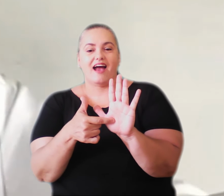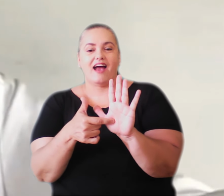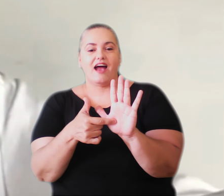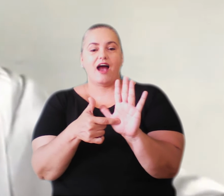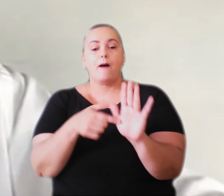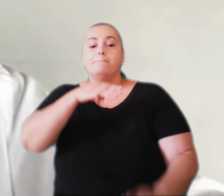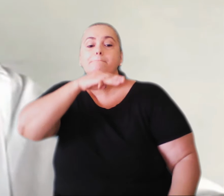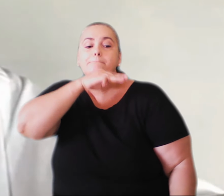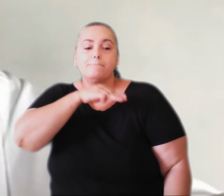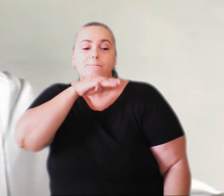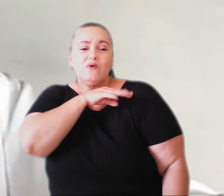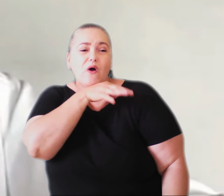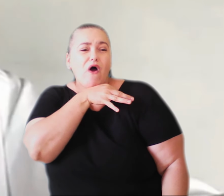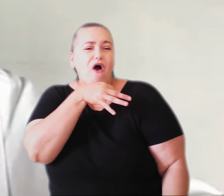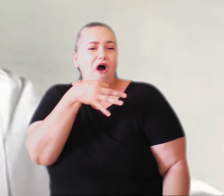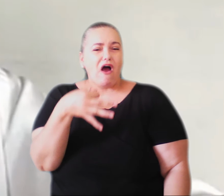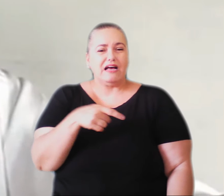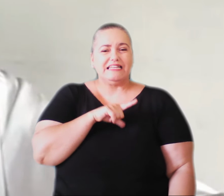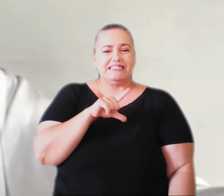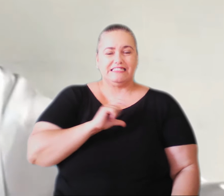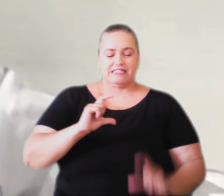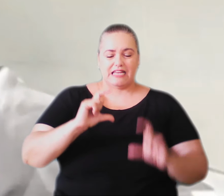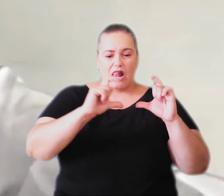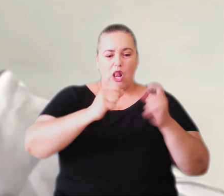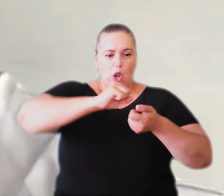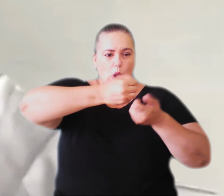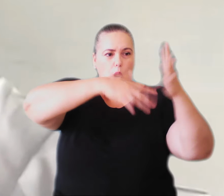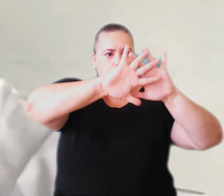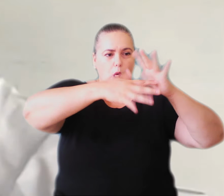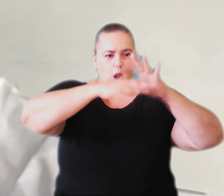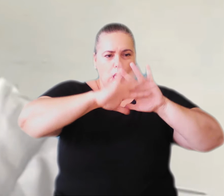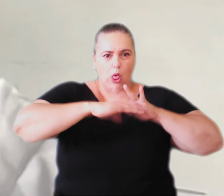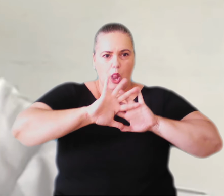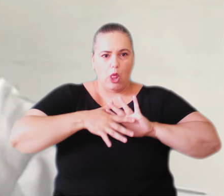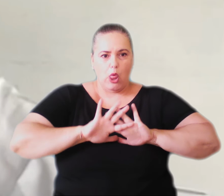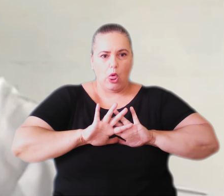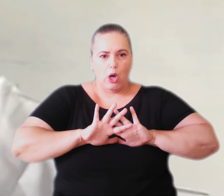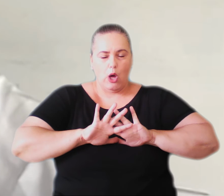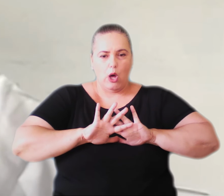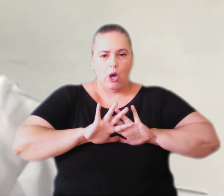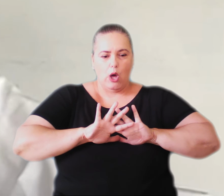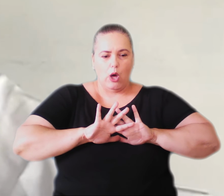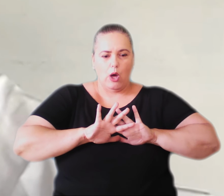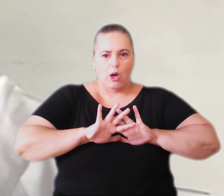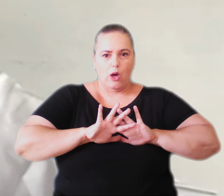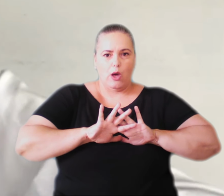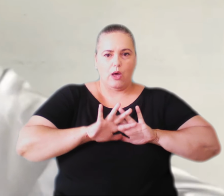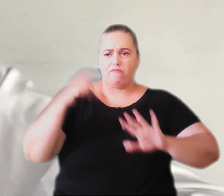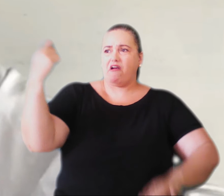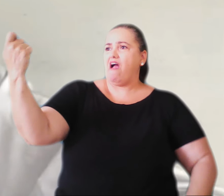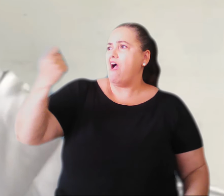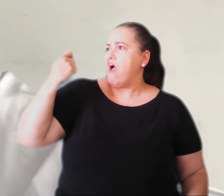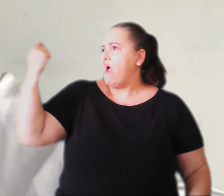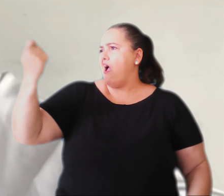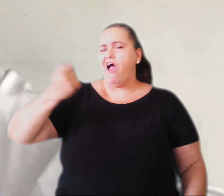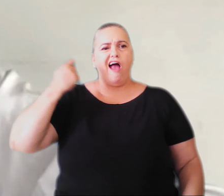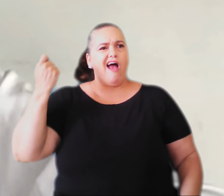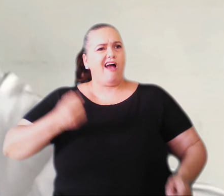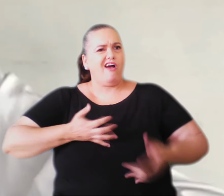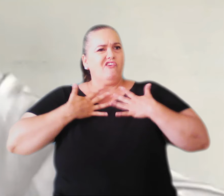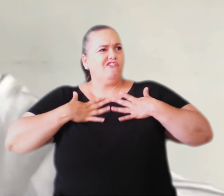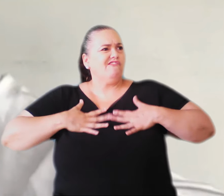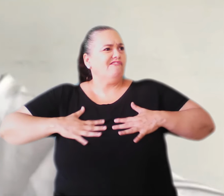dos Horrores. Ele tinha uma gama de slides daquele sujeito que ia pro rodeio totalmente de